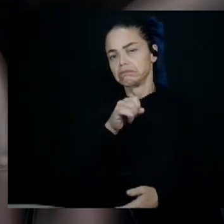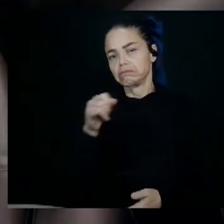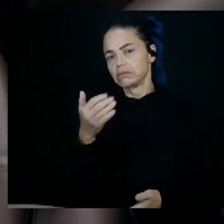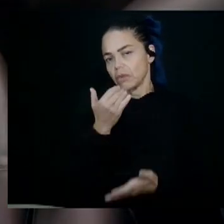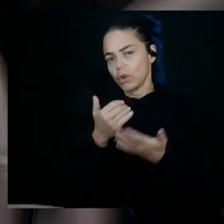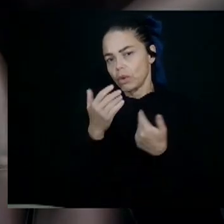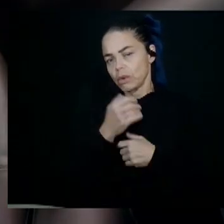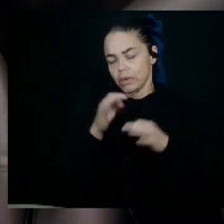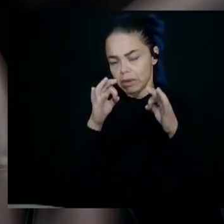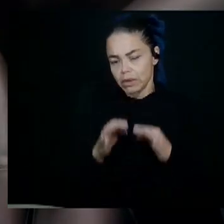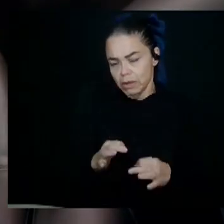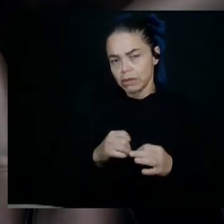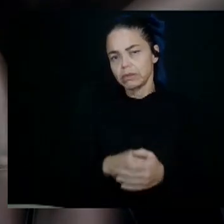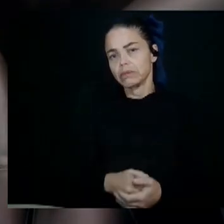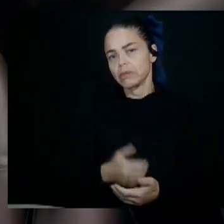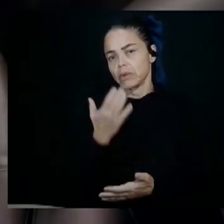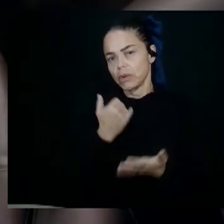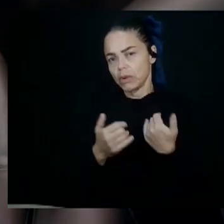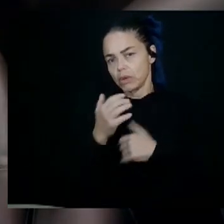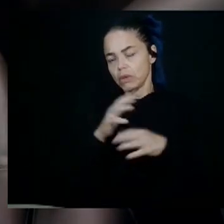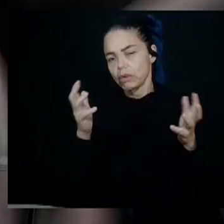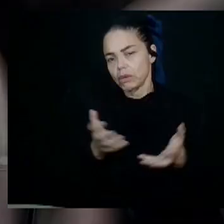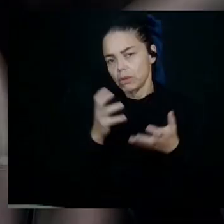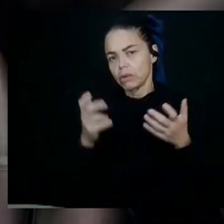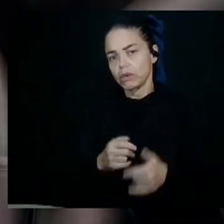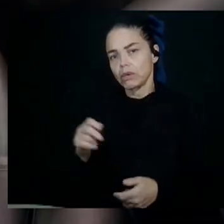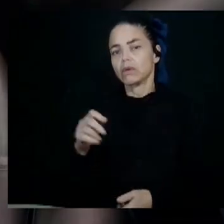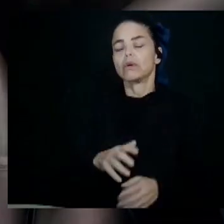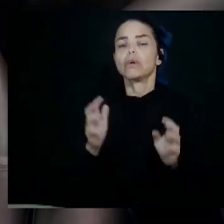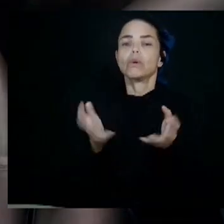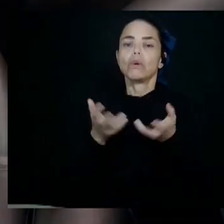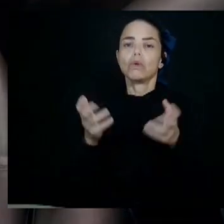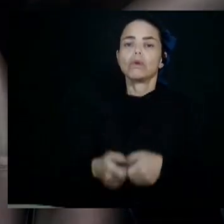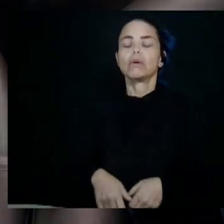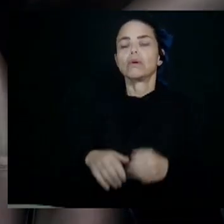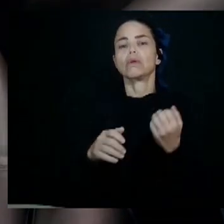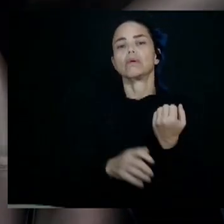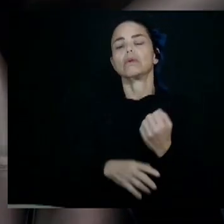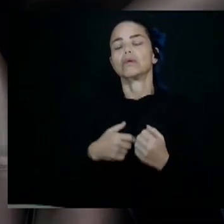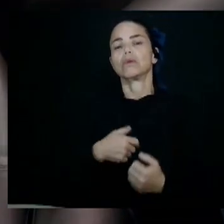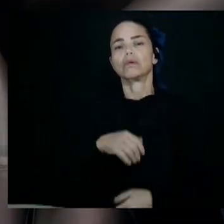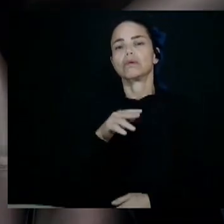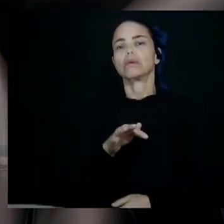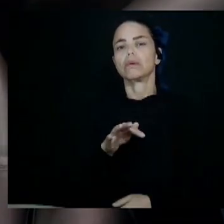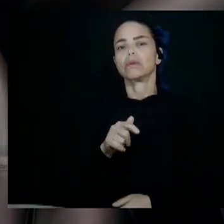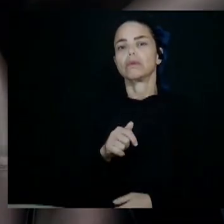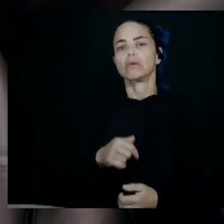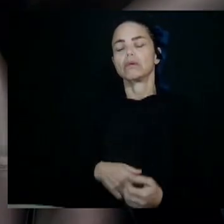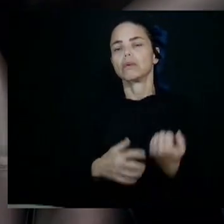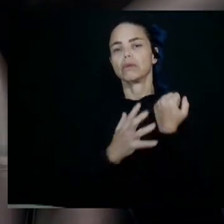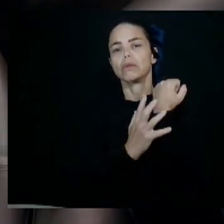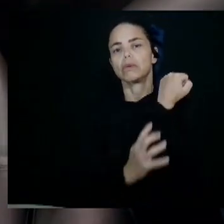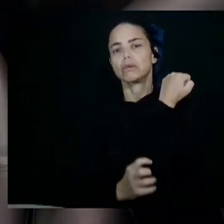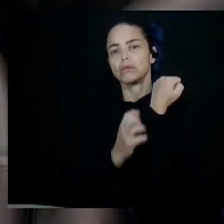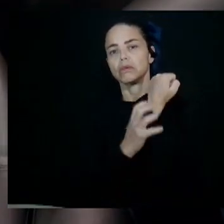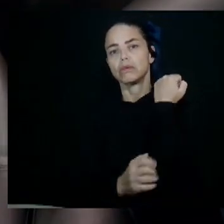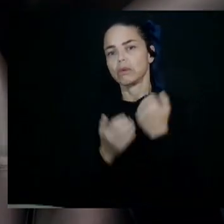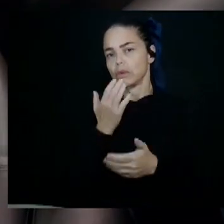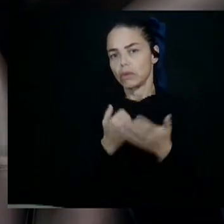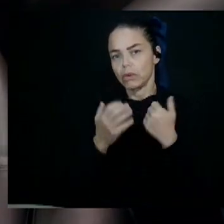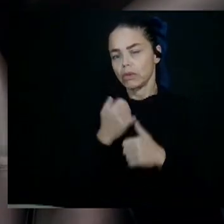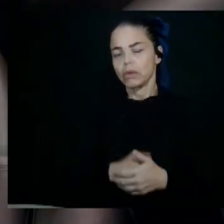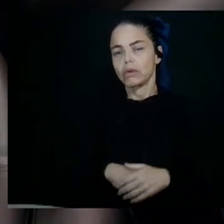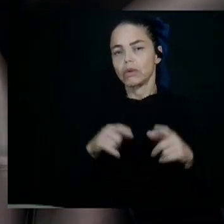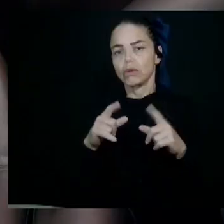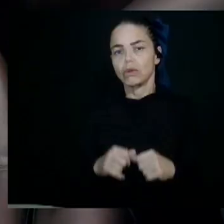porque você vai comer mais legumes, mais verduras, mais fibras, mais antioxidantes, né? Então você vai eliminar inflamações,